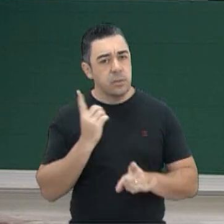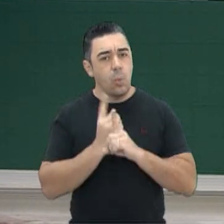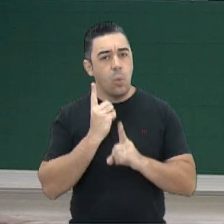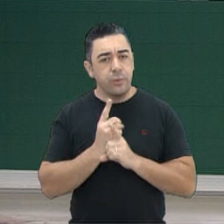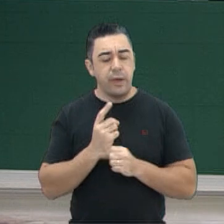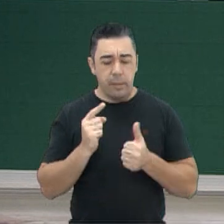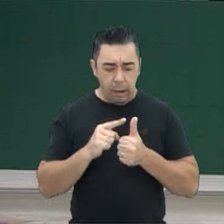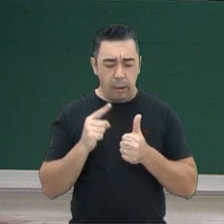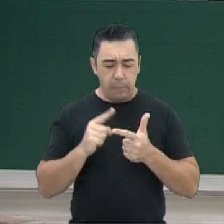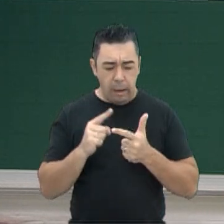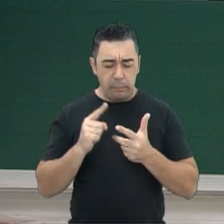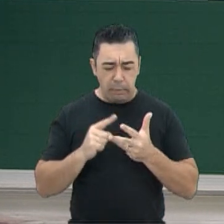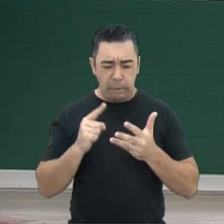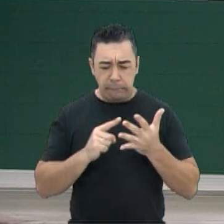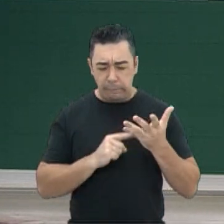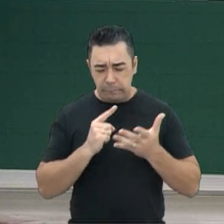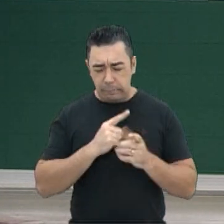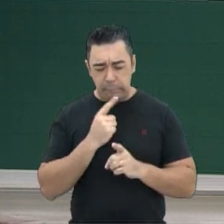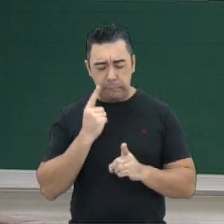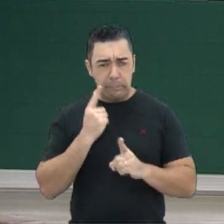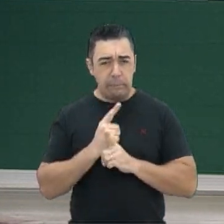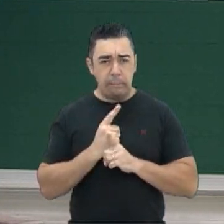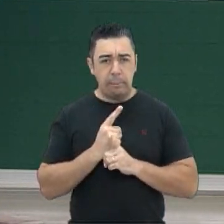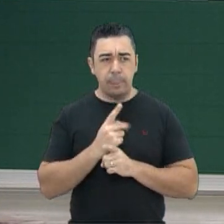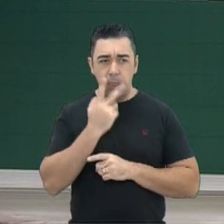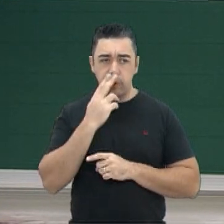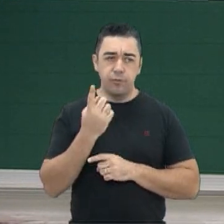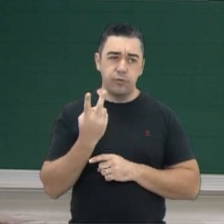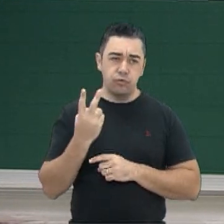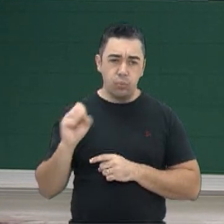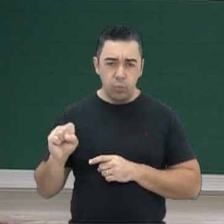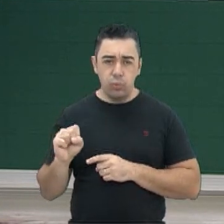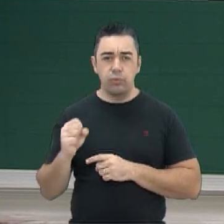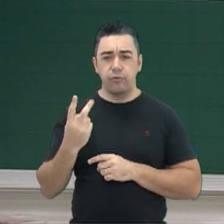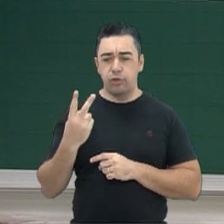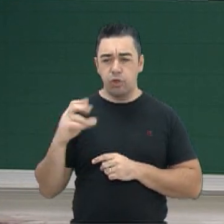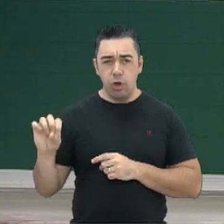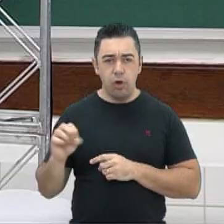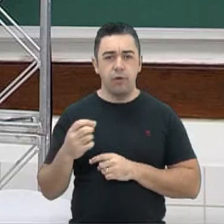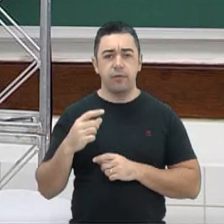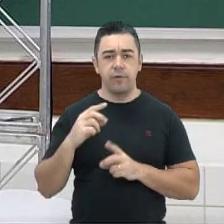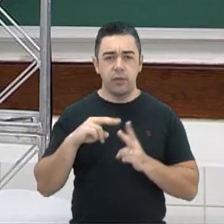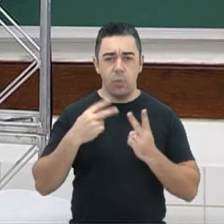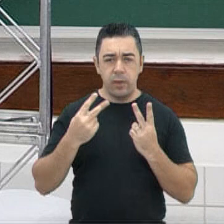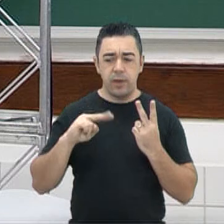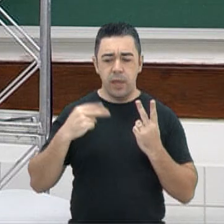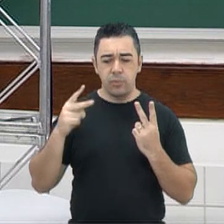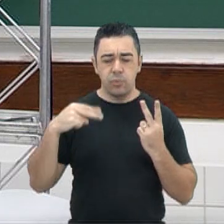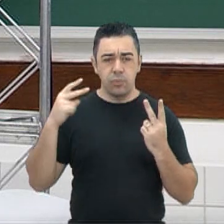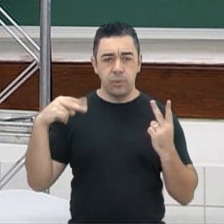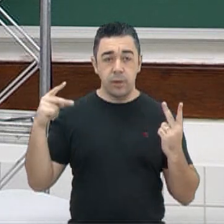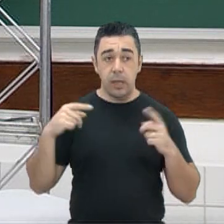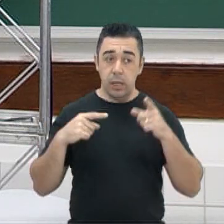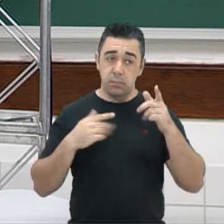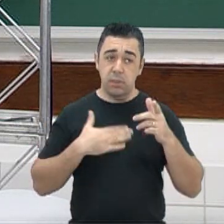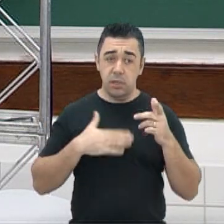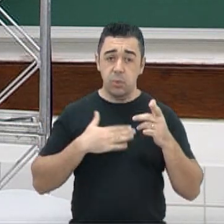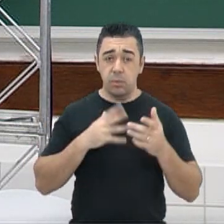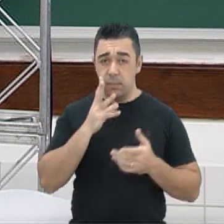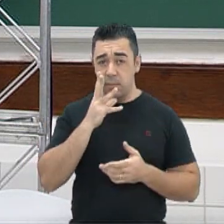de repente, por... eu acho que é 28, eu acho que é 29, vai elevando ao quadrado até conseguir. Esse aqui é mais